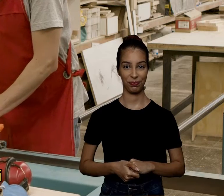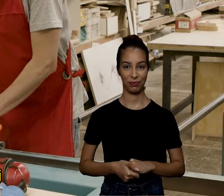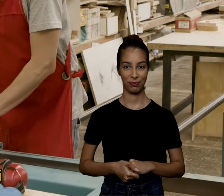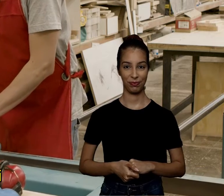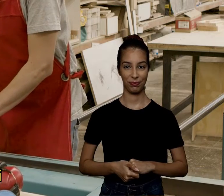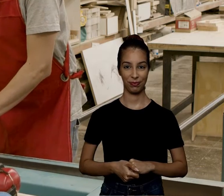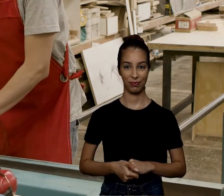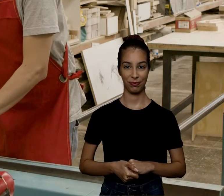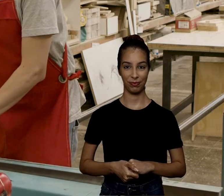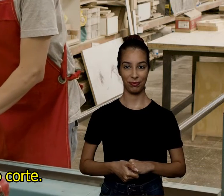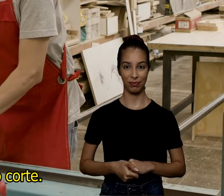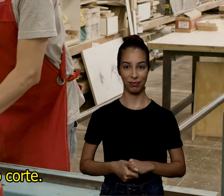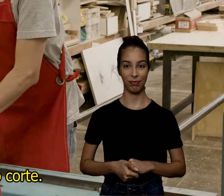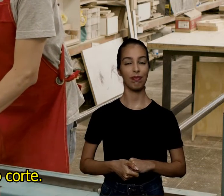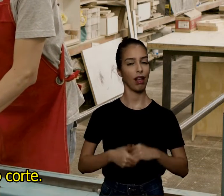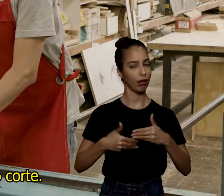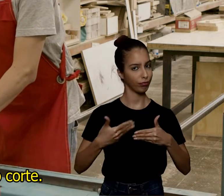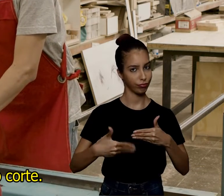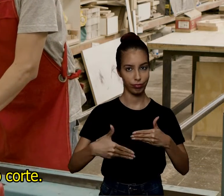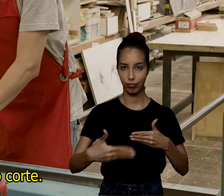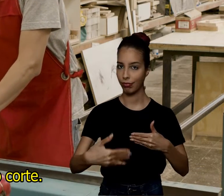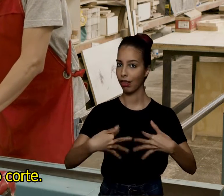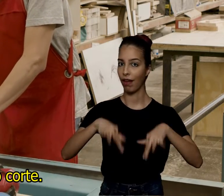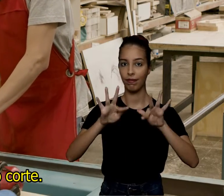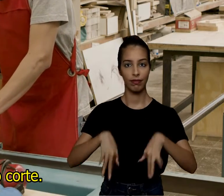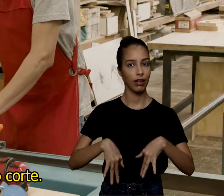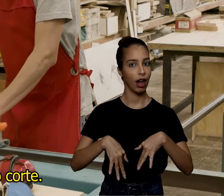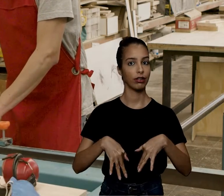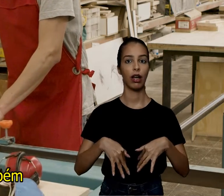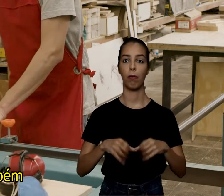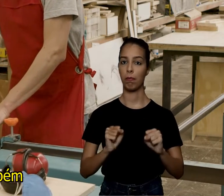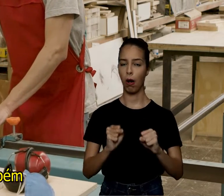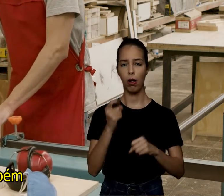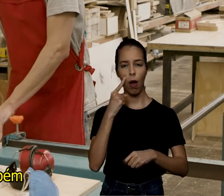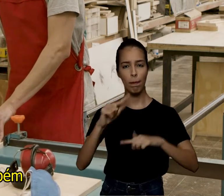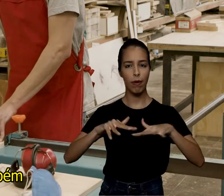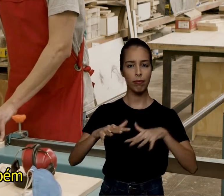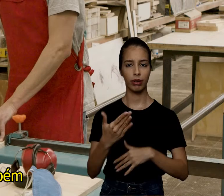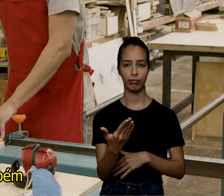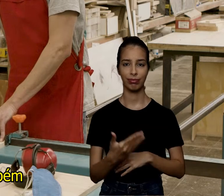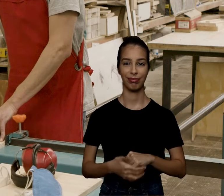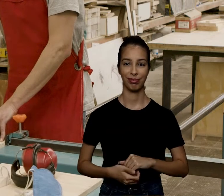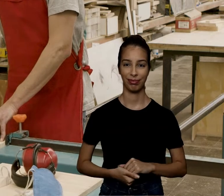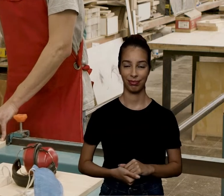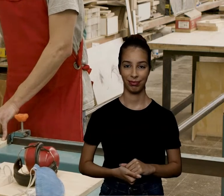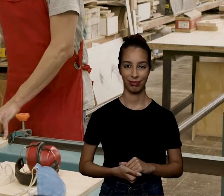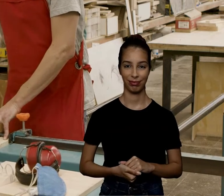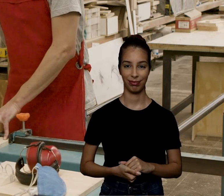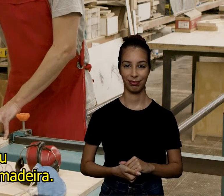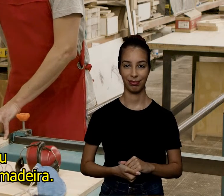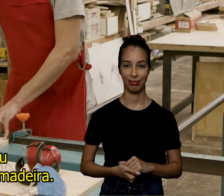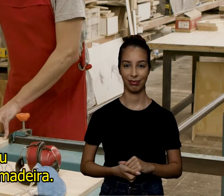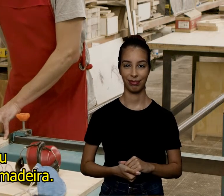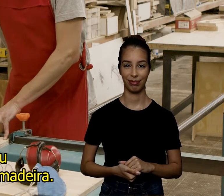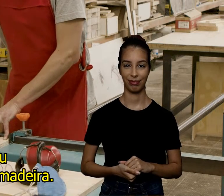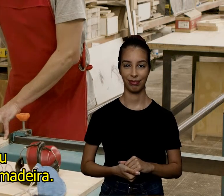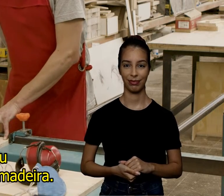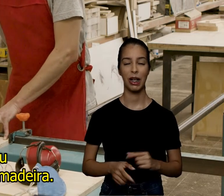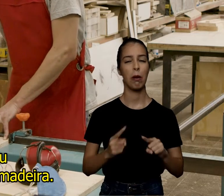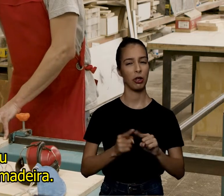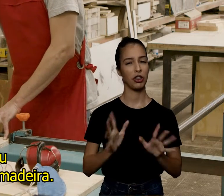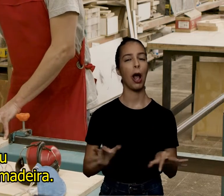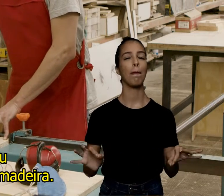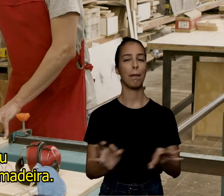gente trava aqui e vai até a finalização do corte. Pode voltar aqui também, porque ele